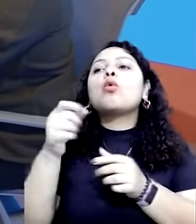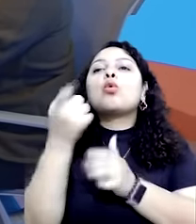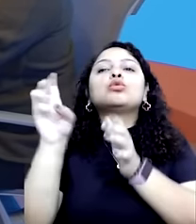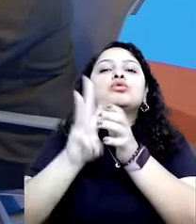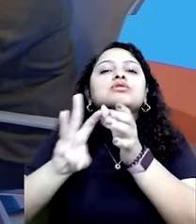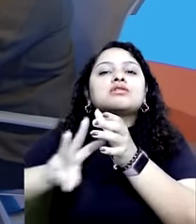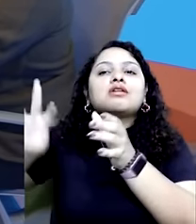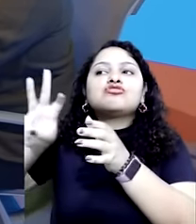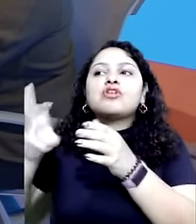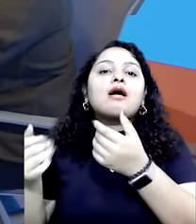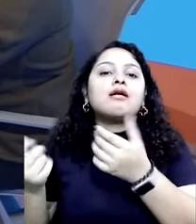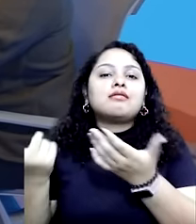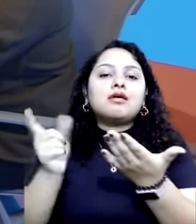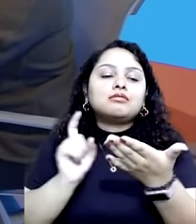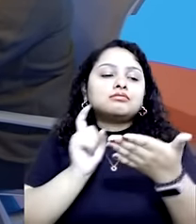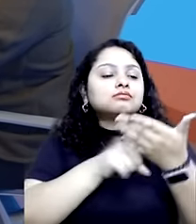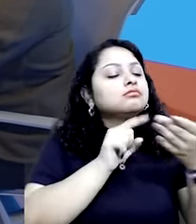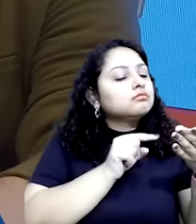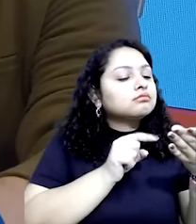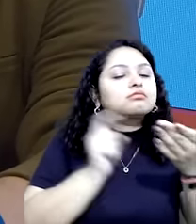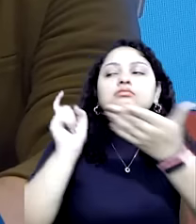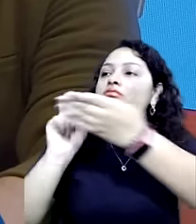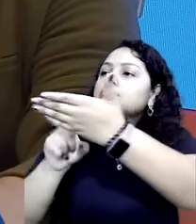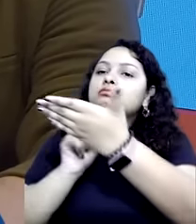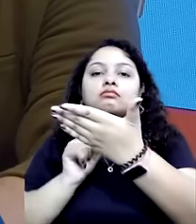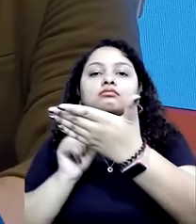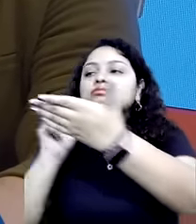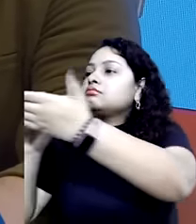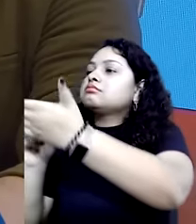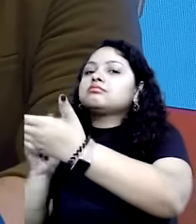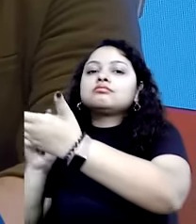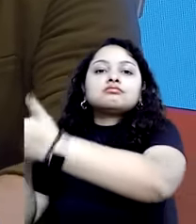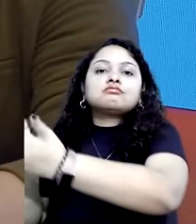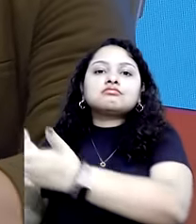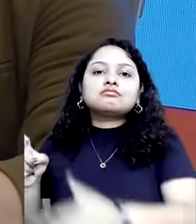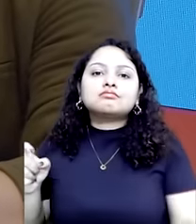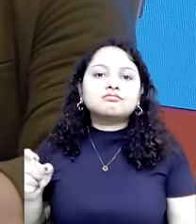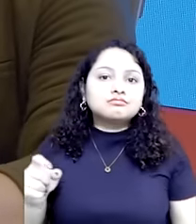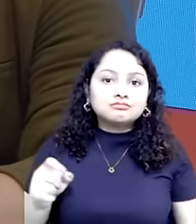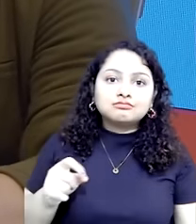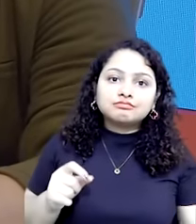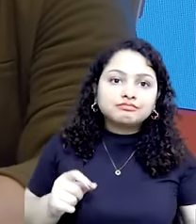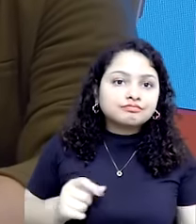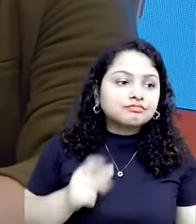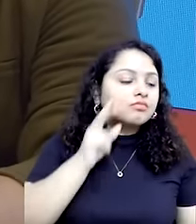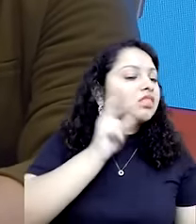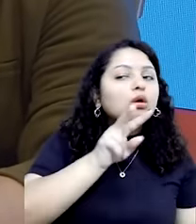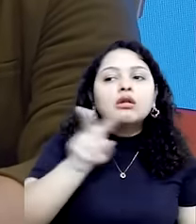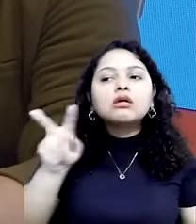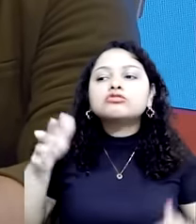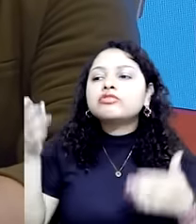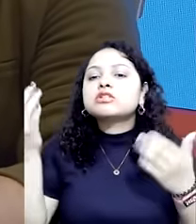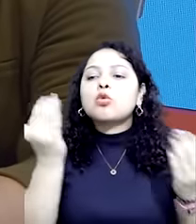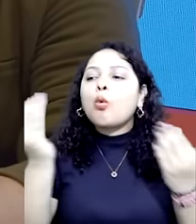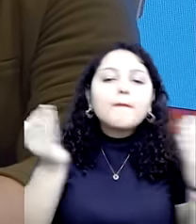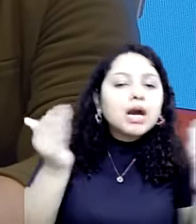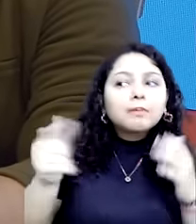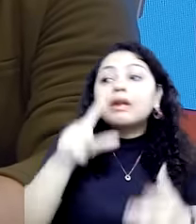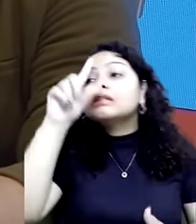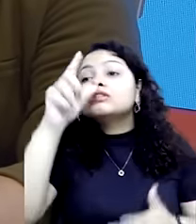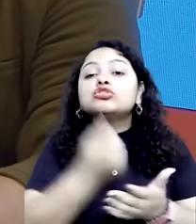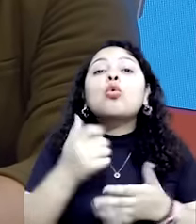eh então às vezes ela tá na opção uma opção do opção TR opção qu e ela tá trabalhando ali fazendo todas essas comparações para